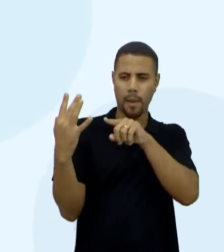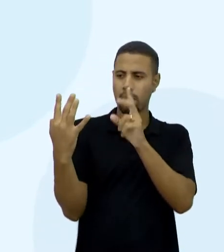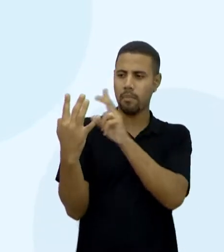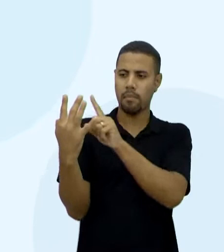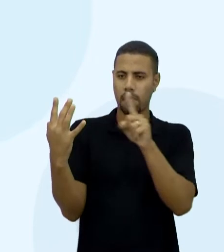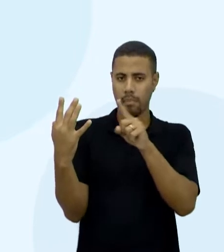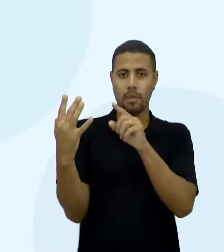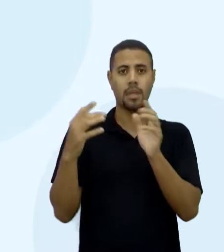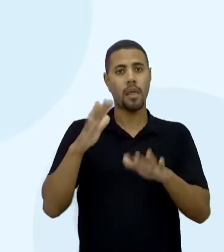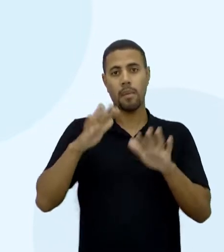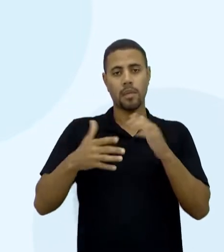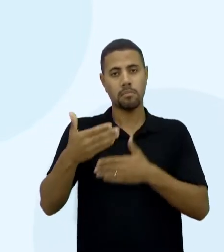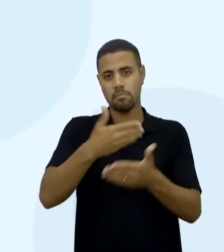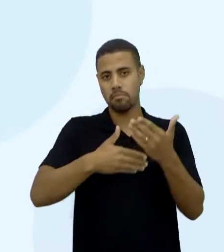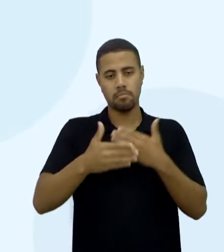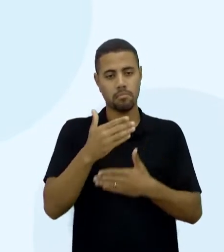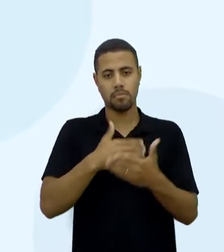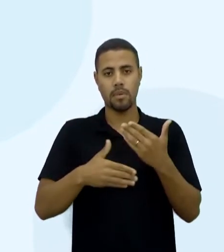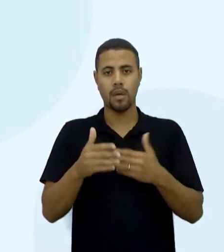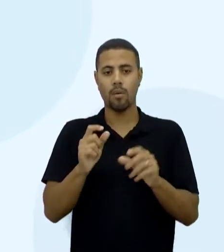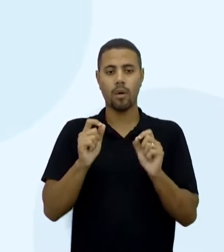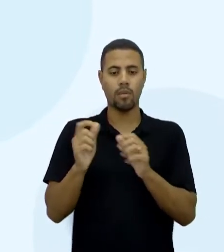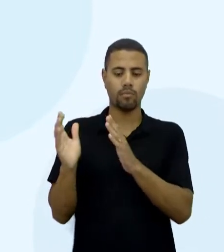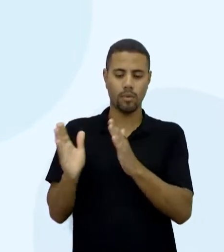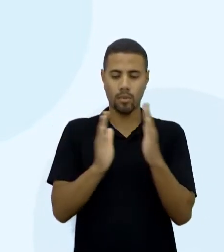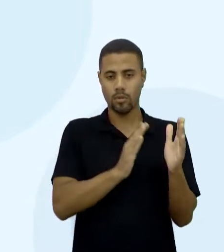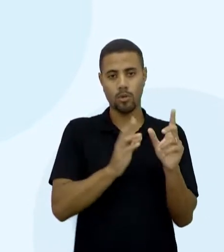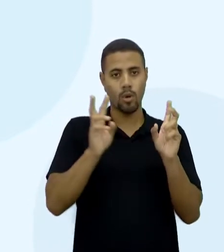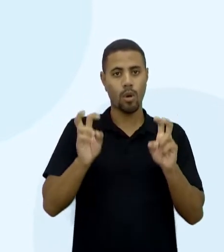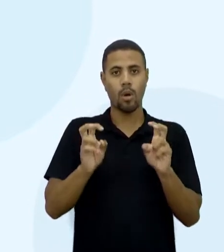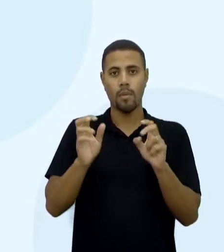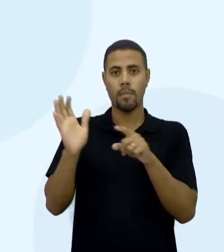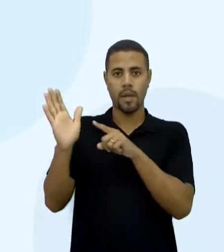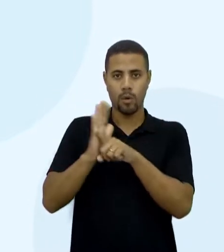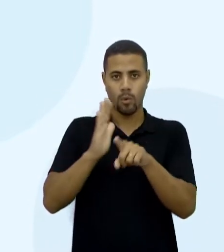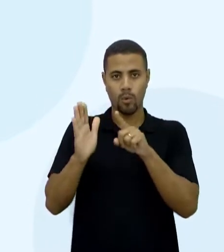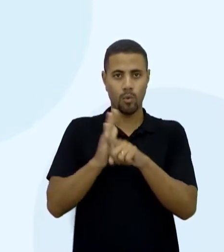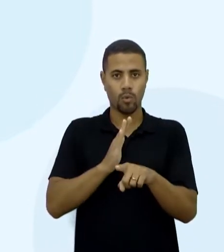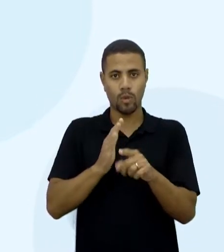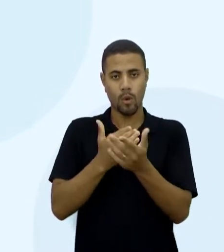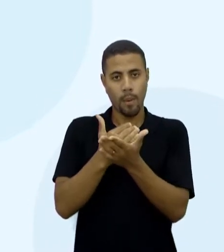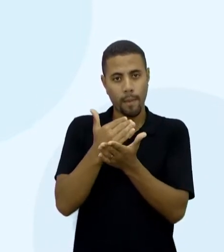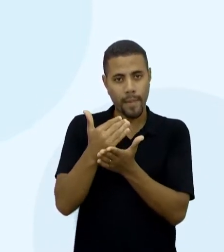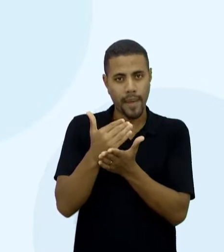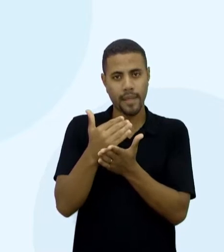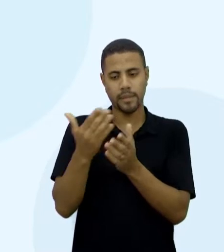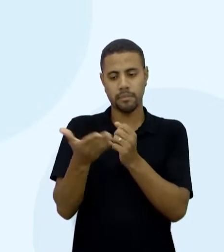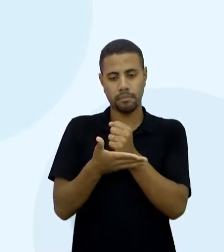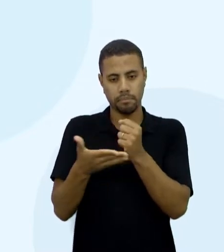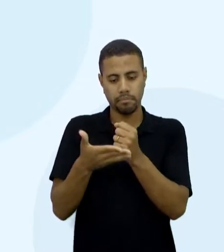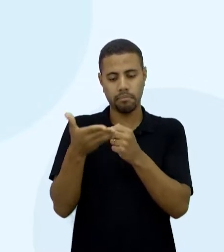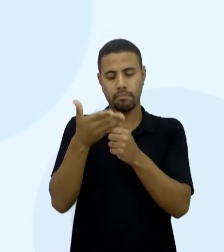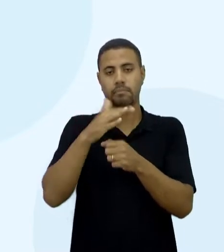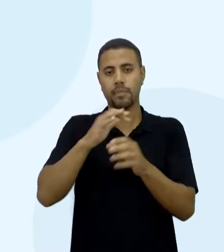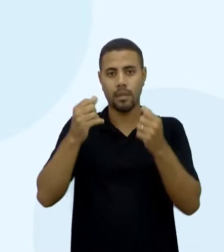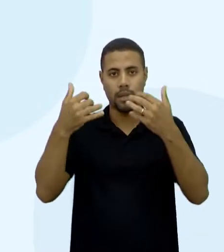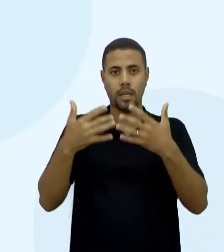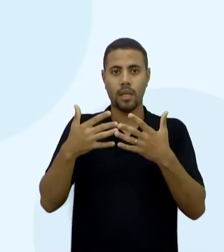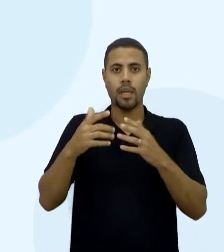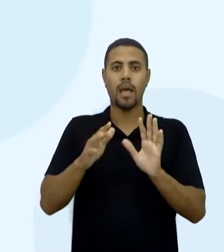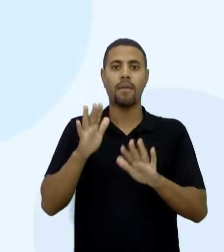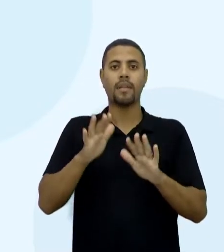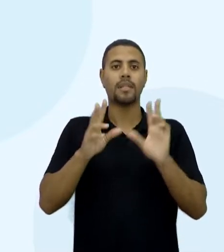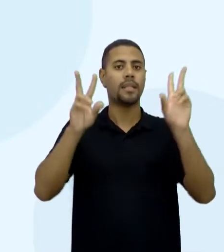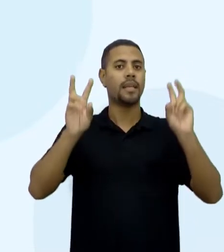Organizado em turnos, com uma pequena introdução sobre o entrevistado, nós comentamos ontem, né? E o tema. O intercâmbio pode